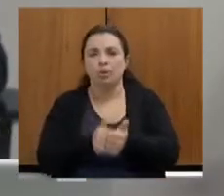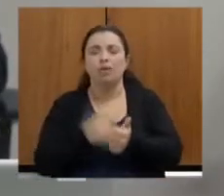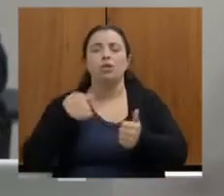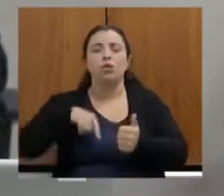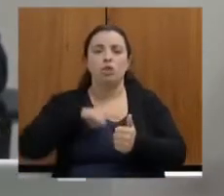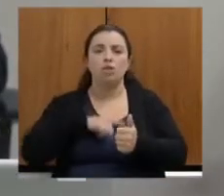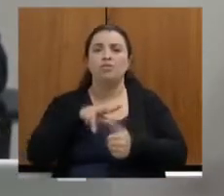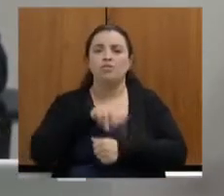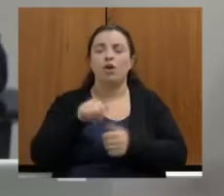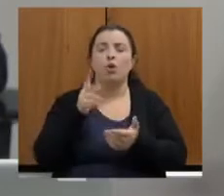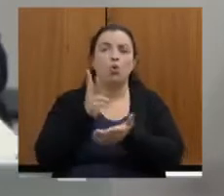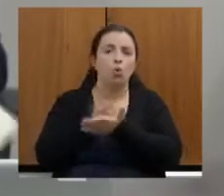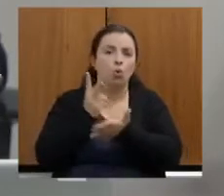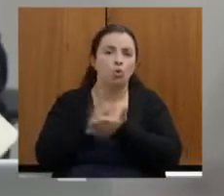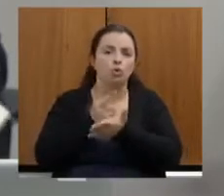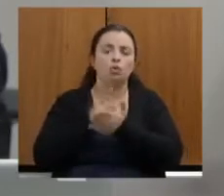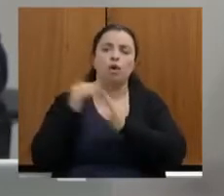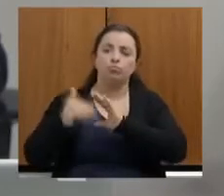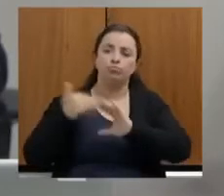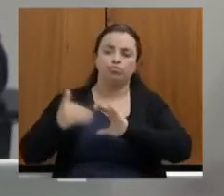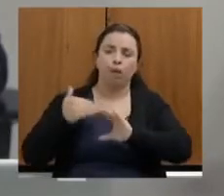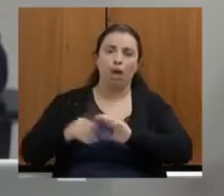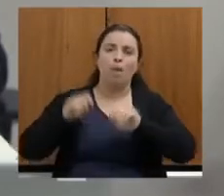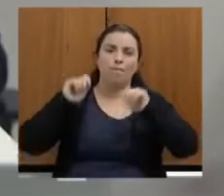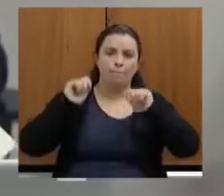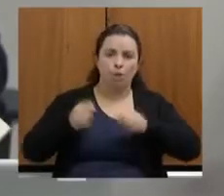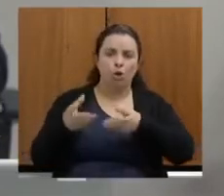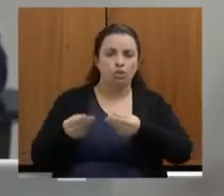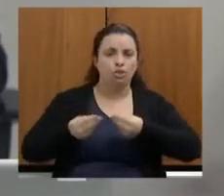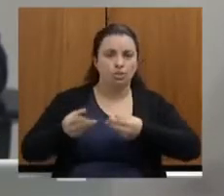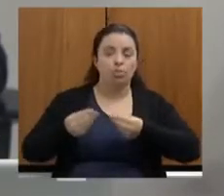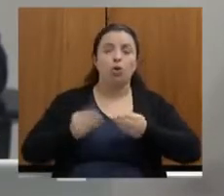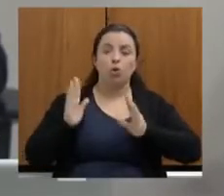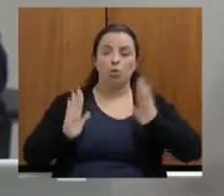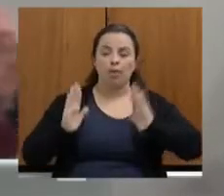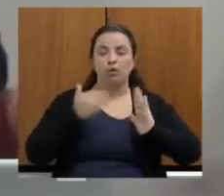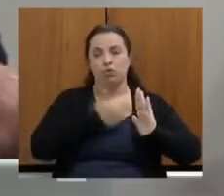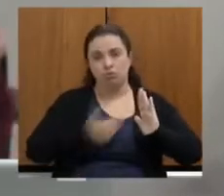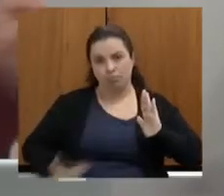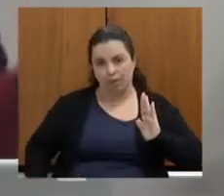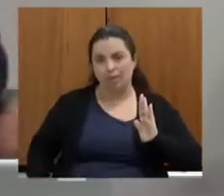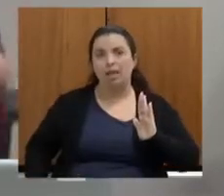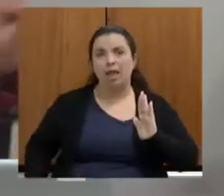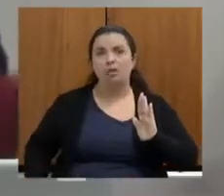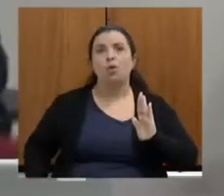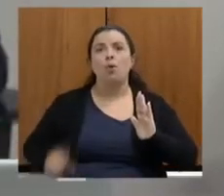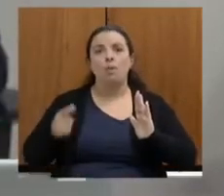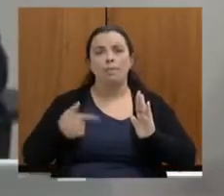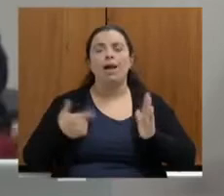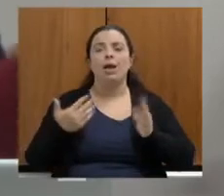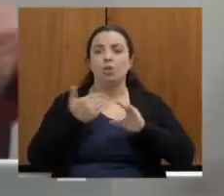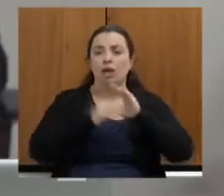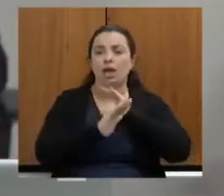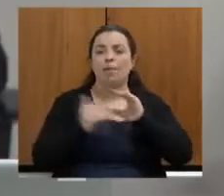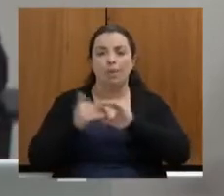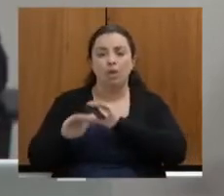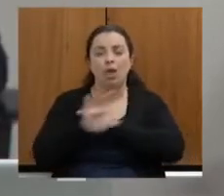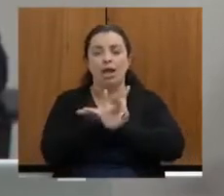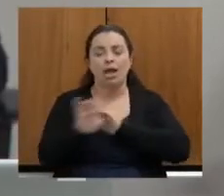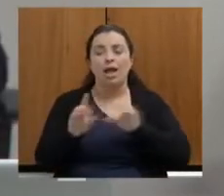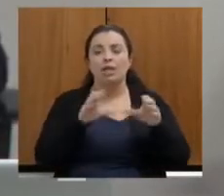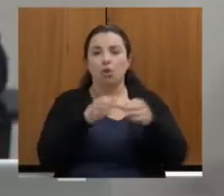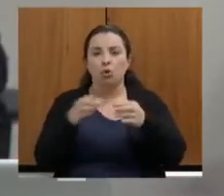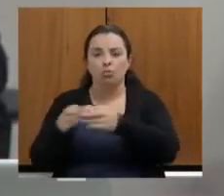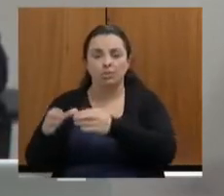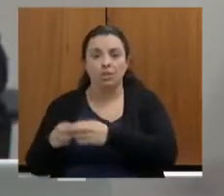nós vamos continuamos recebendo enquanto em mandato para os encaminhamentos pertinentes as comissões esse